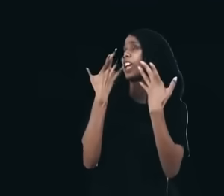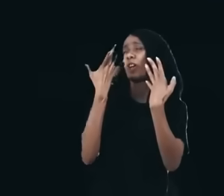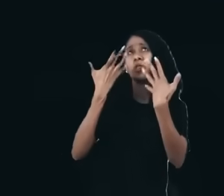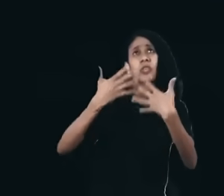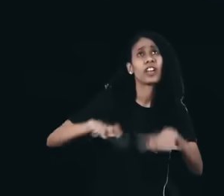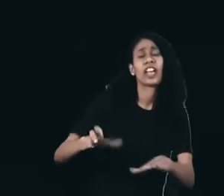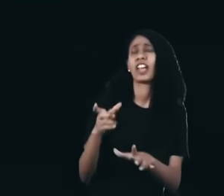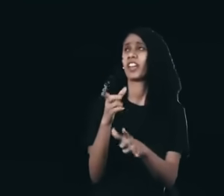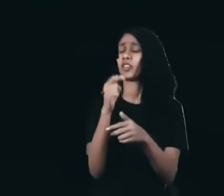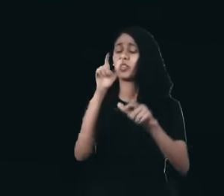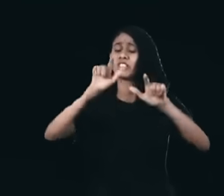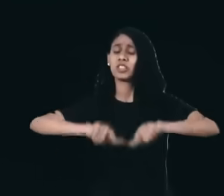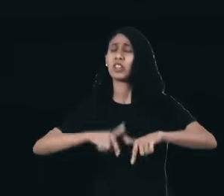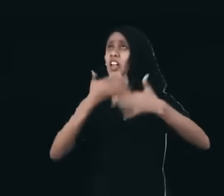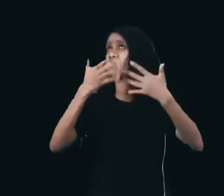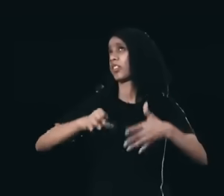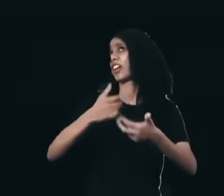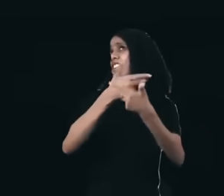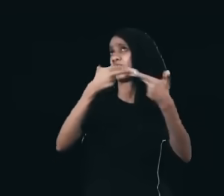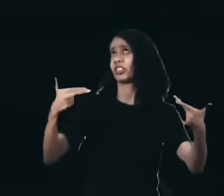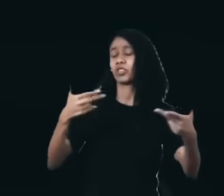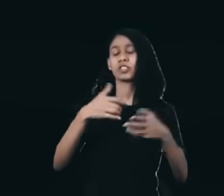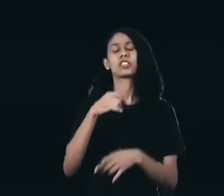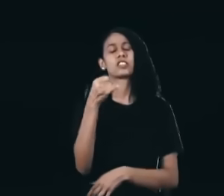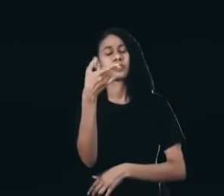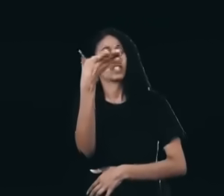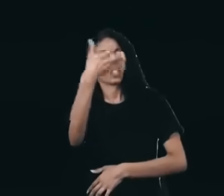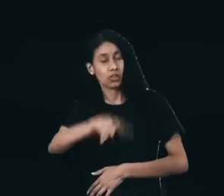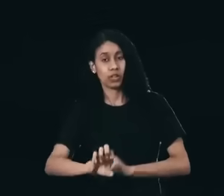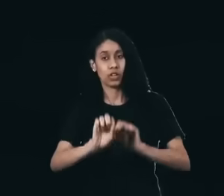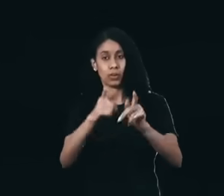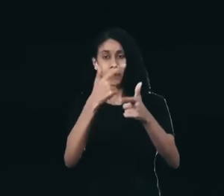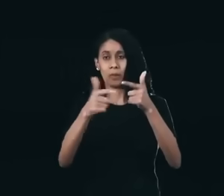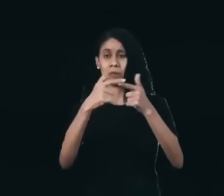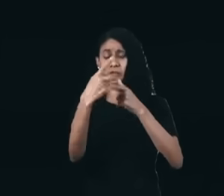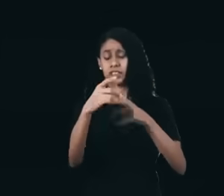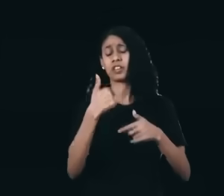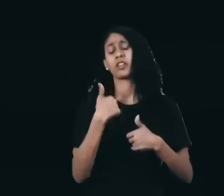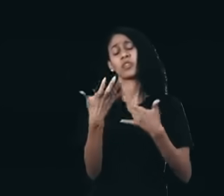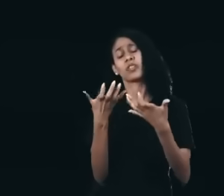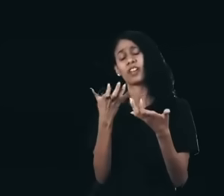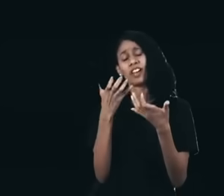não desejo. Pois se você não deseja, problema seu, eu sempre desejei.